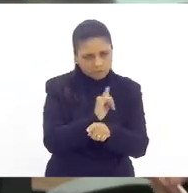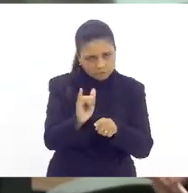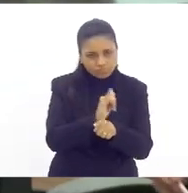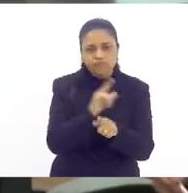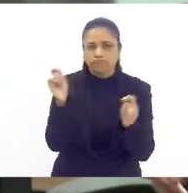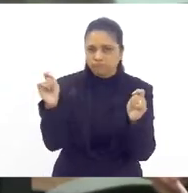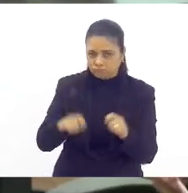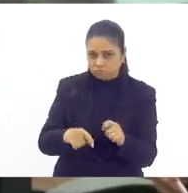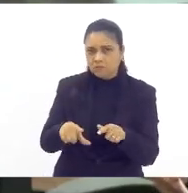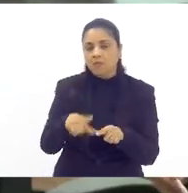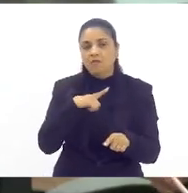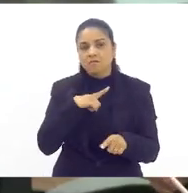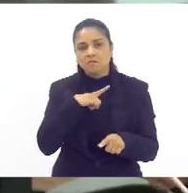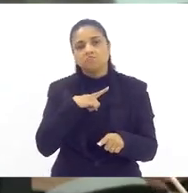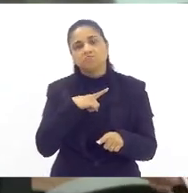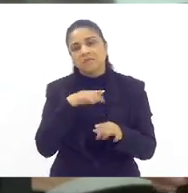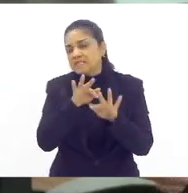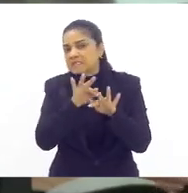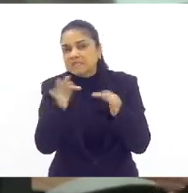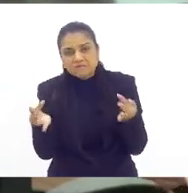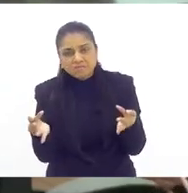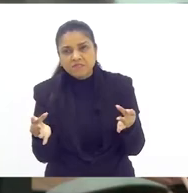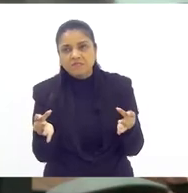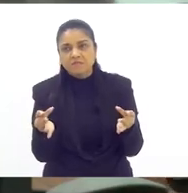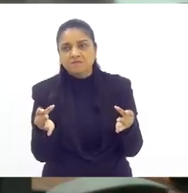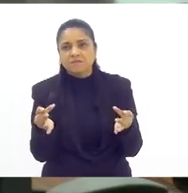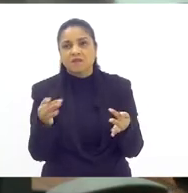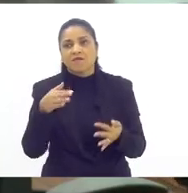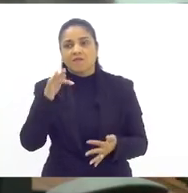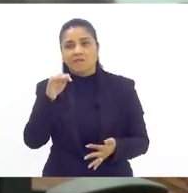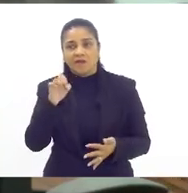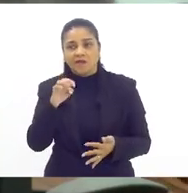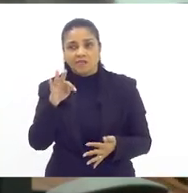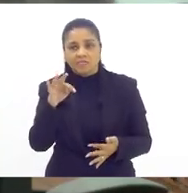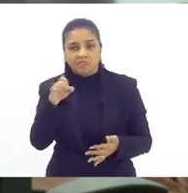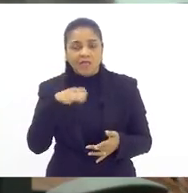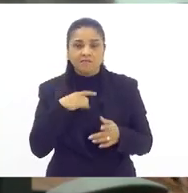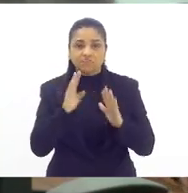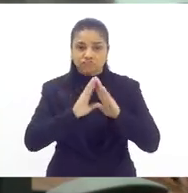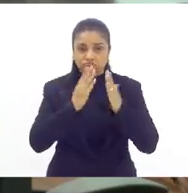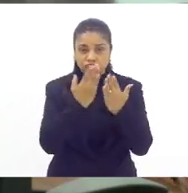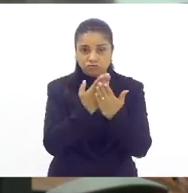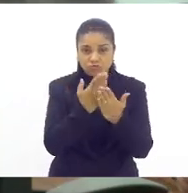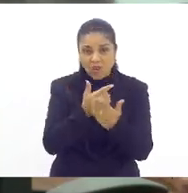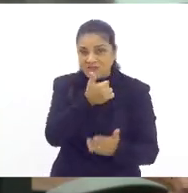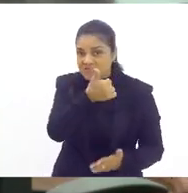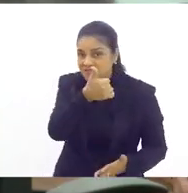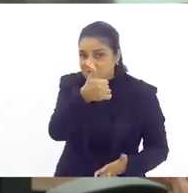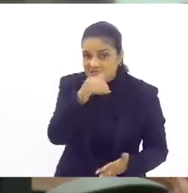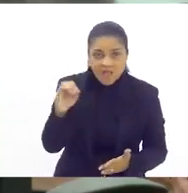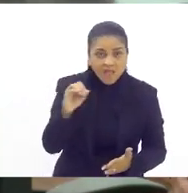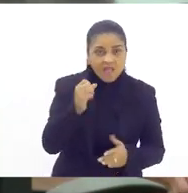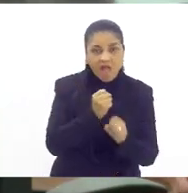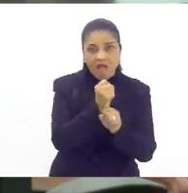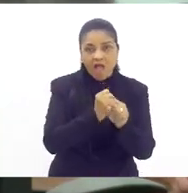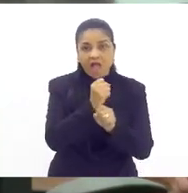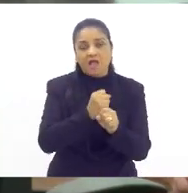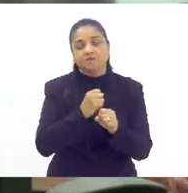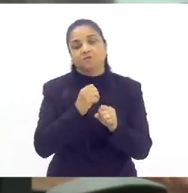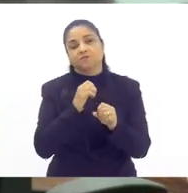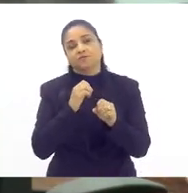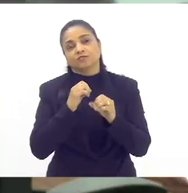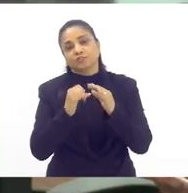nos espanta pelo fato delas serem relativamente simples ela tem escolas centenárias como Instituto de Educação como